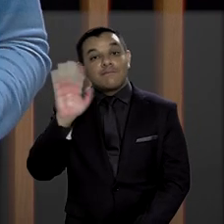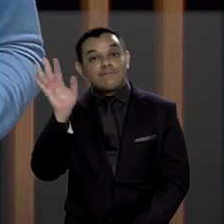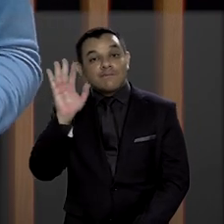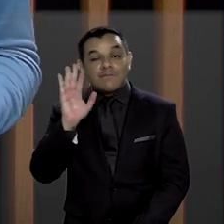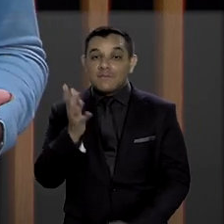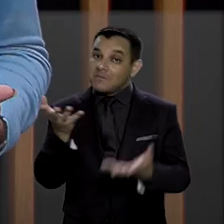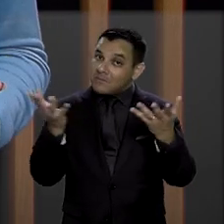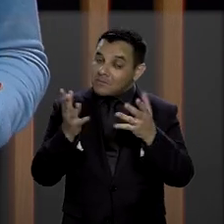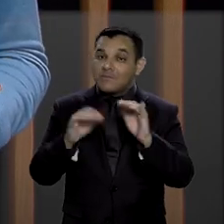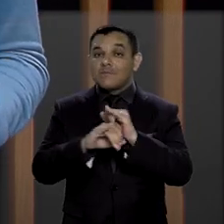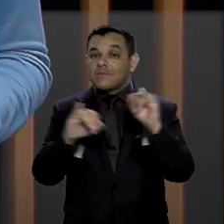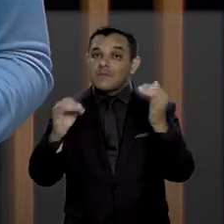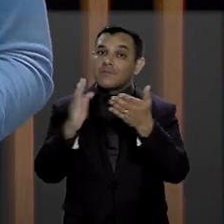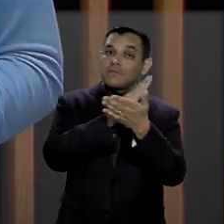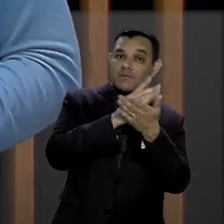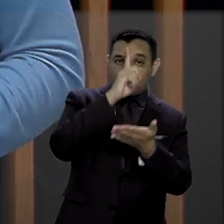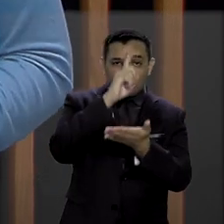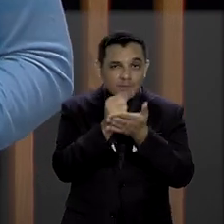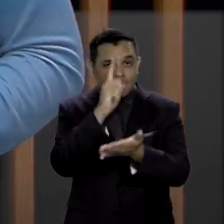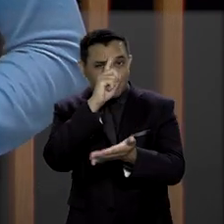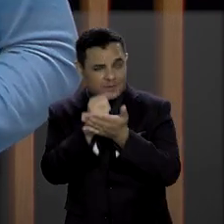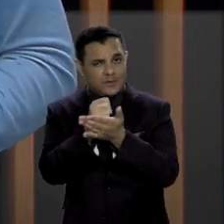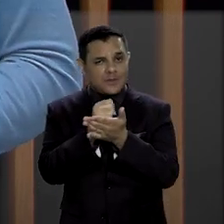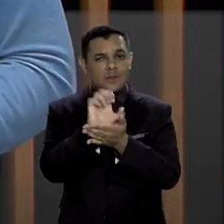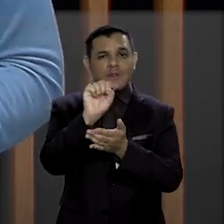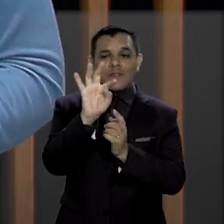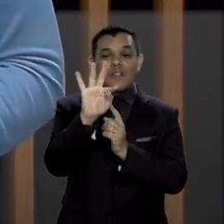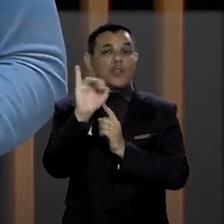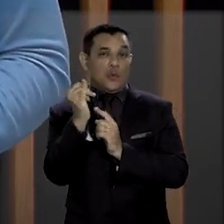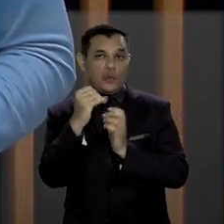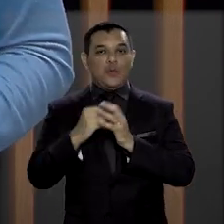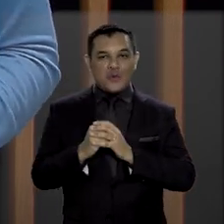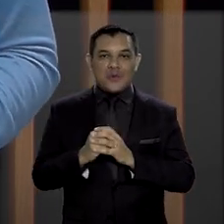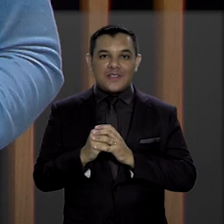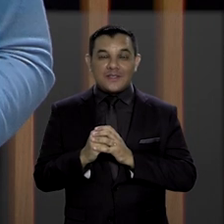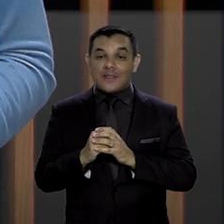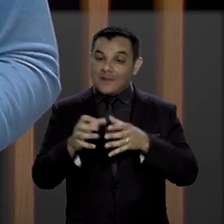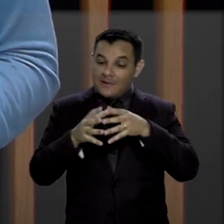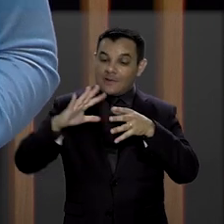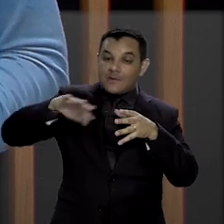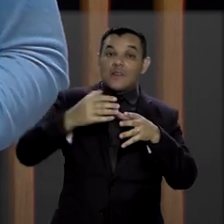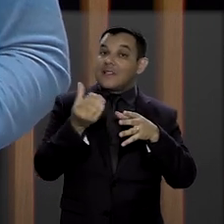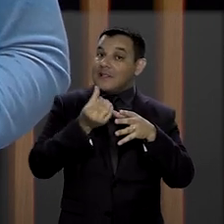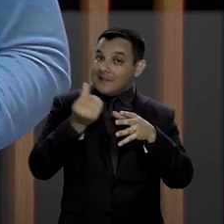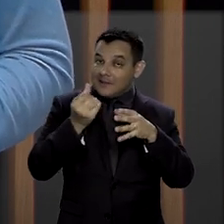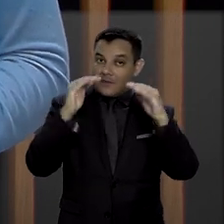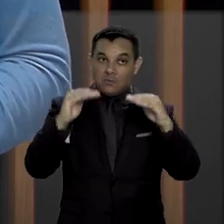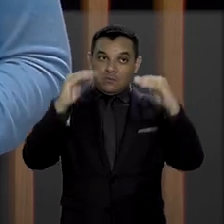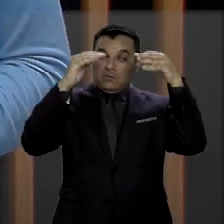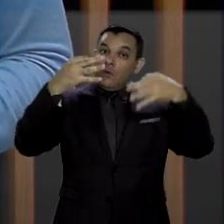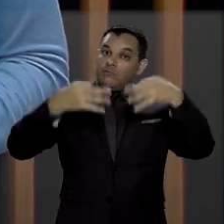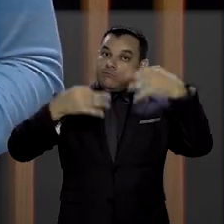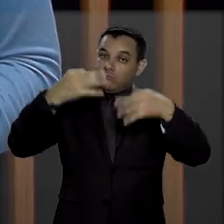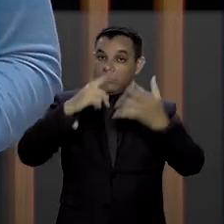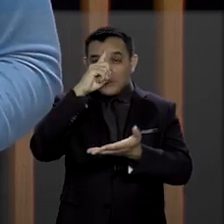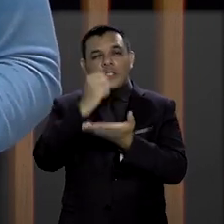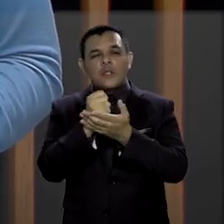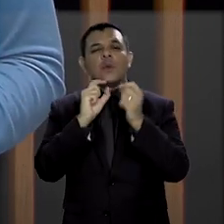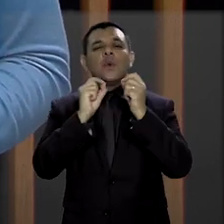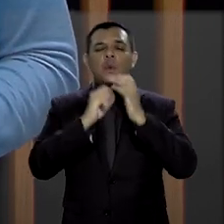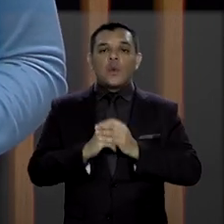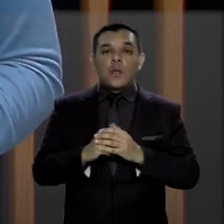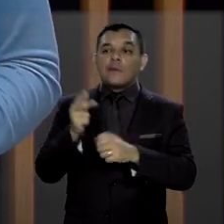Olá, conheça algumas das recentes decisões do STJ. A sexta turma do Superior Tribunal de Justiça decidiu